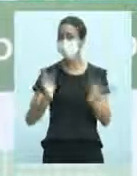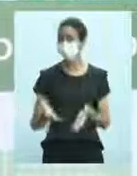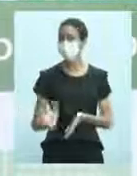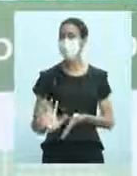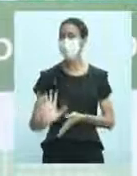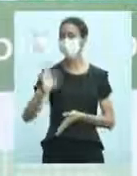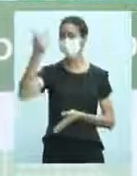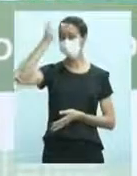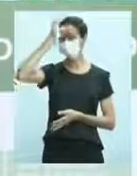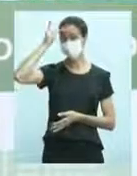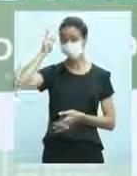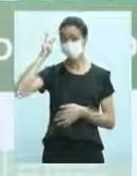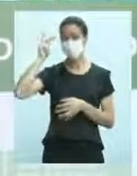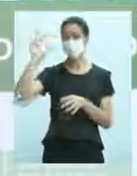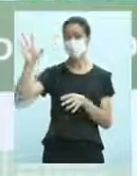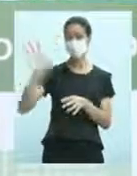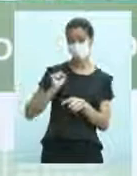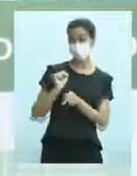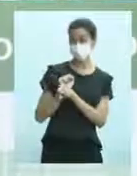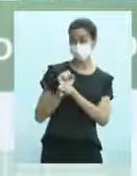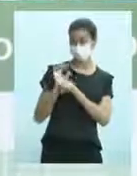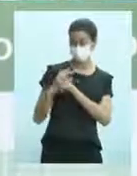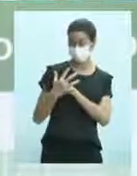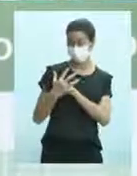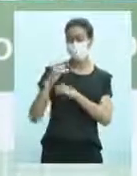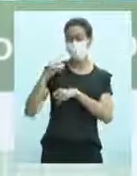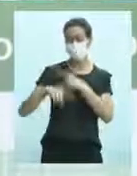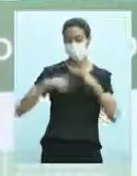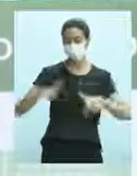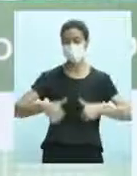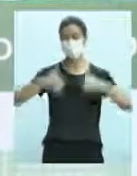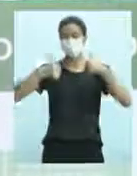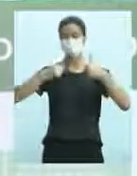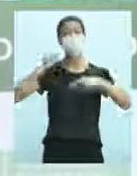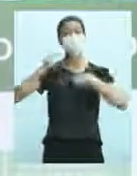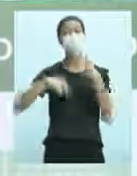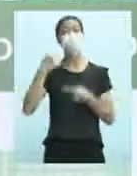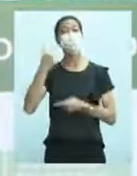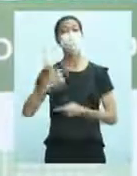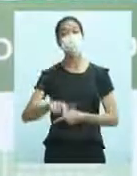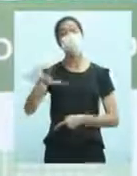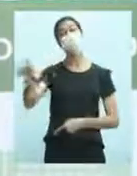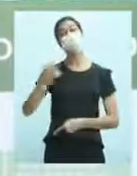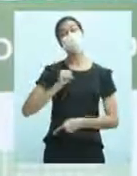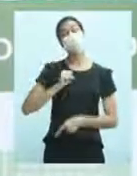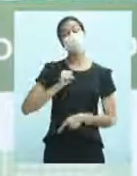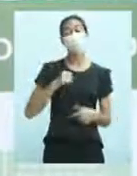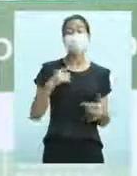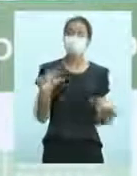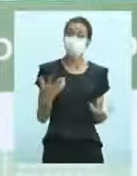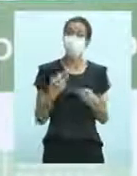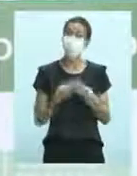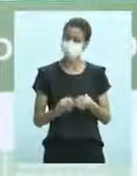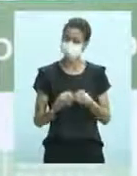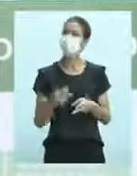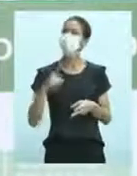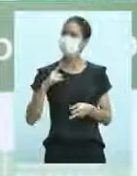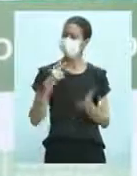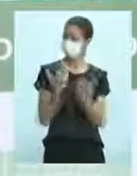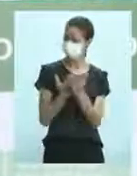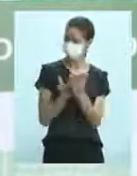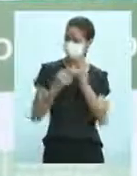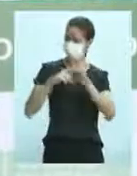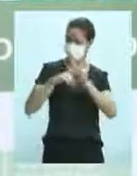é esse tempo tem vários estúdios é em vários países e aqui aqui no brasil ainda não temos um